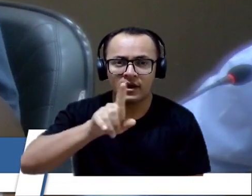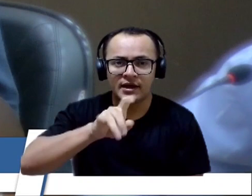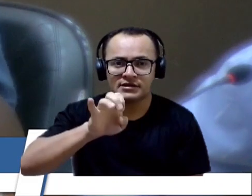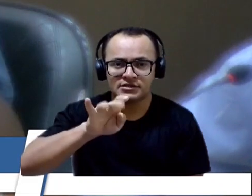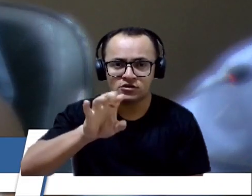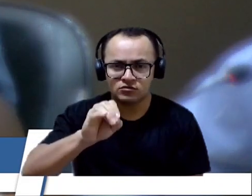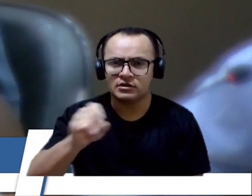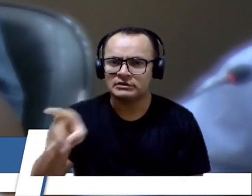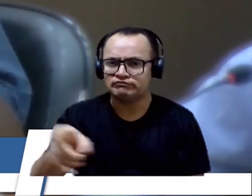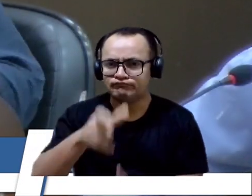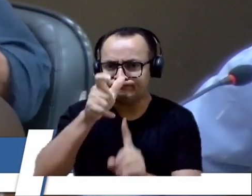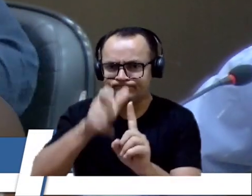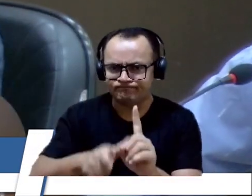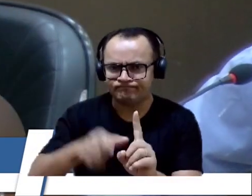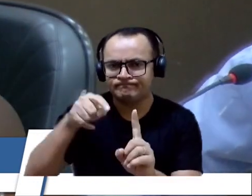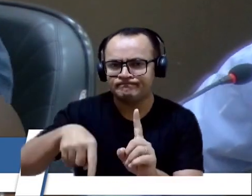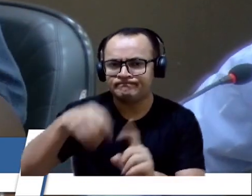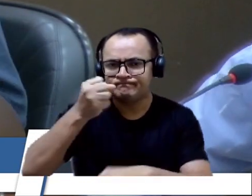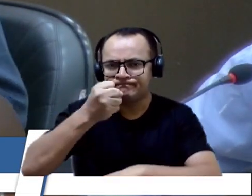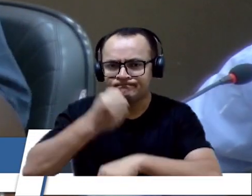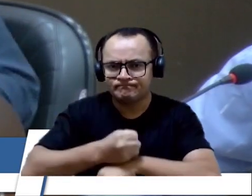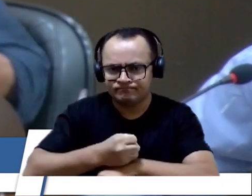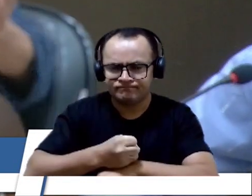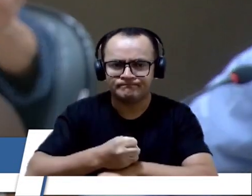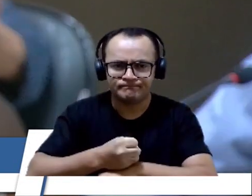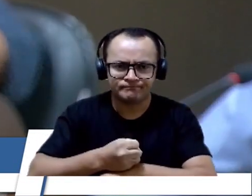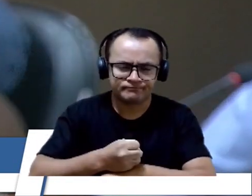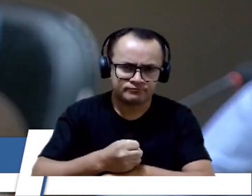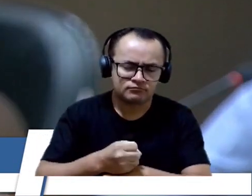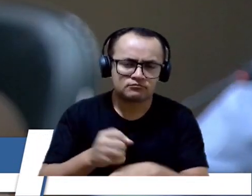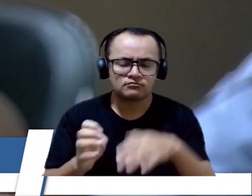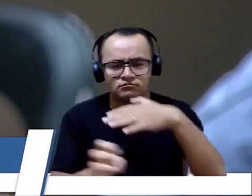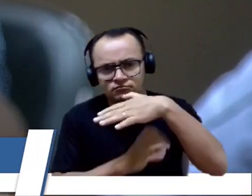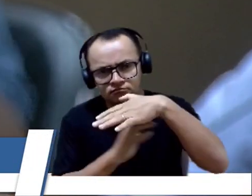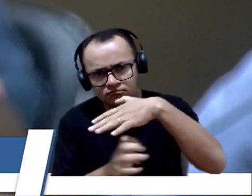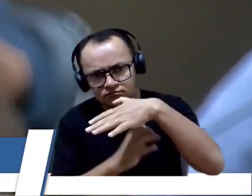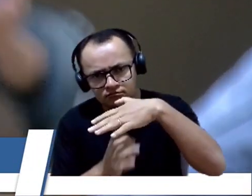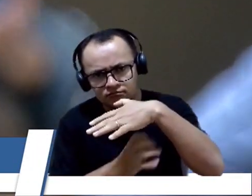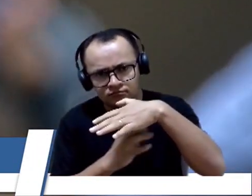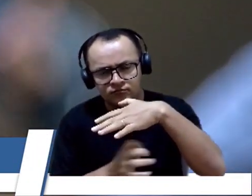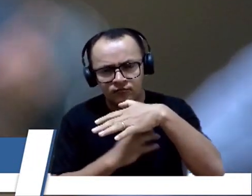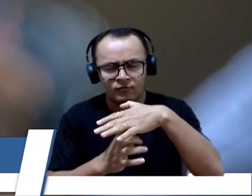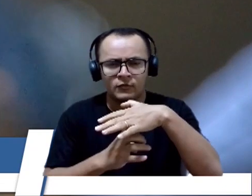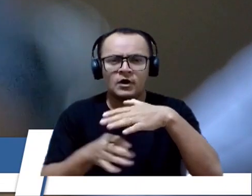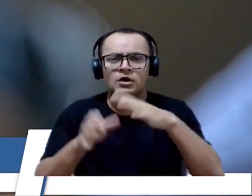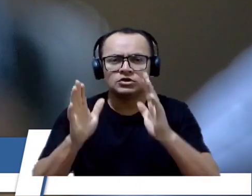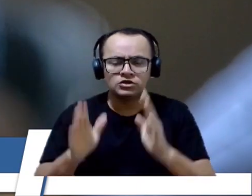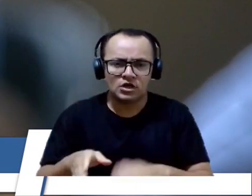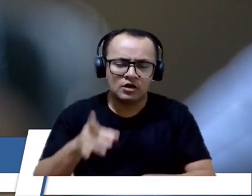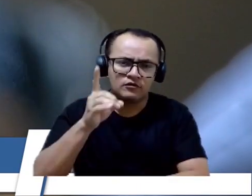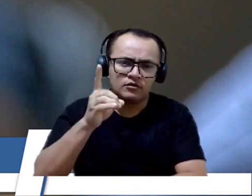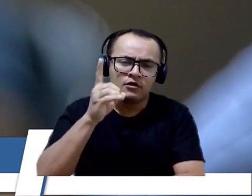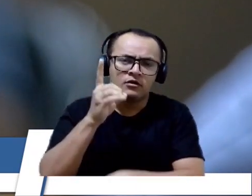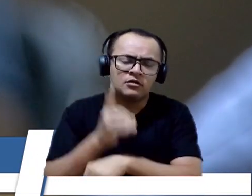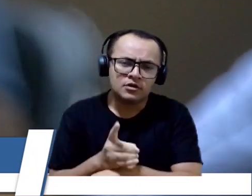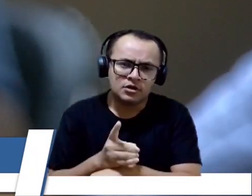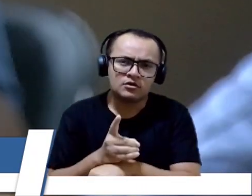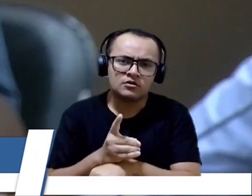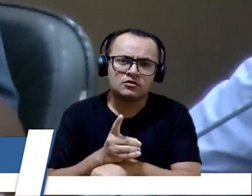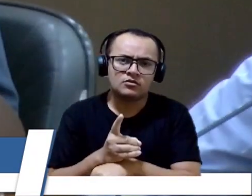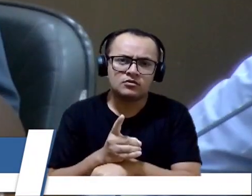hoje de Franca, no segmento empresarial, ele já foi diretor, eu não sei se é ainda, da